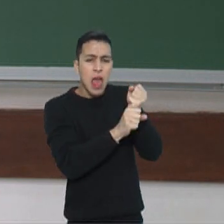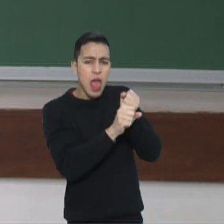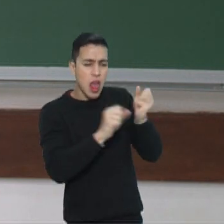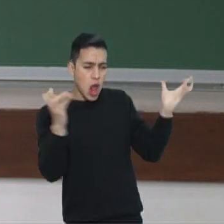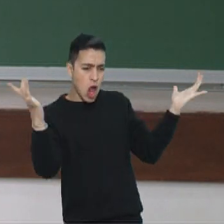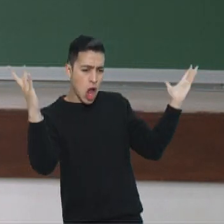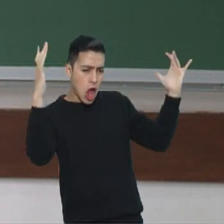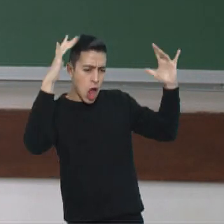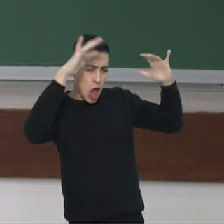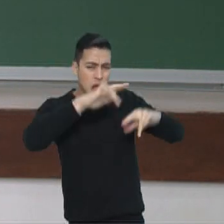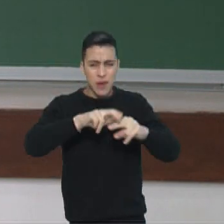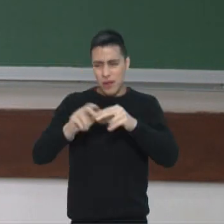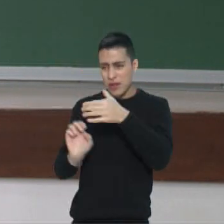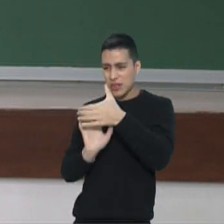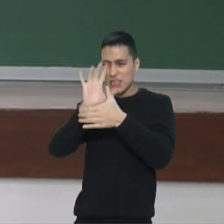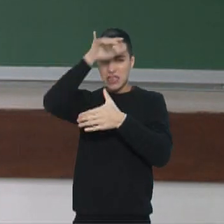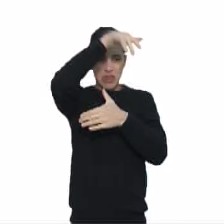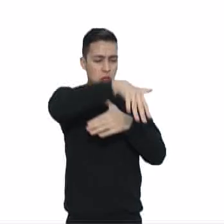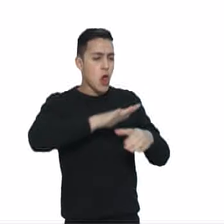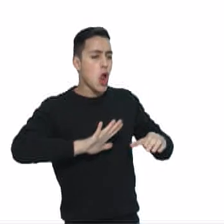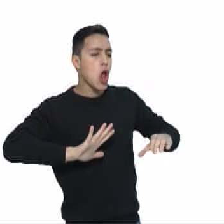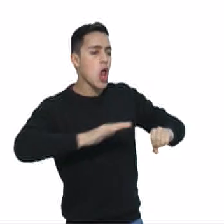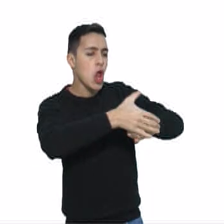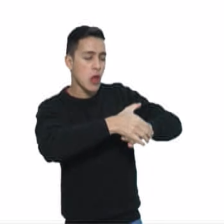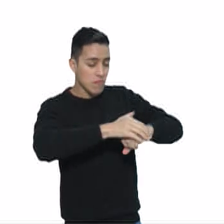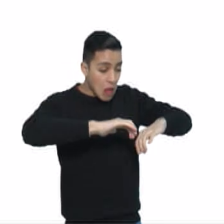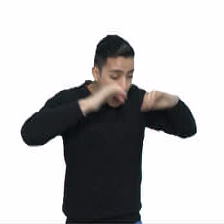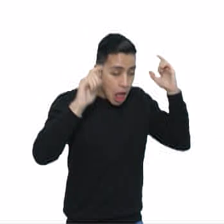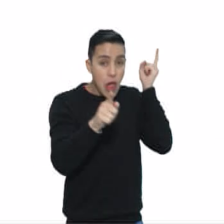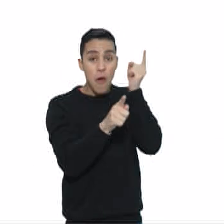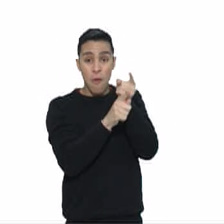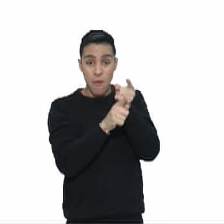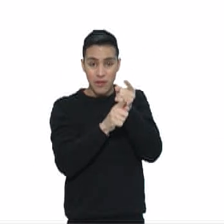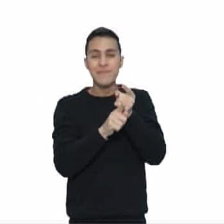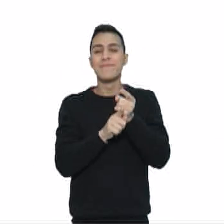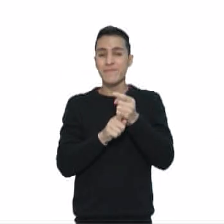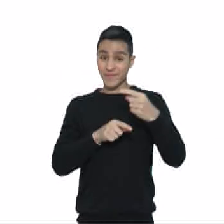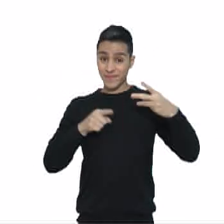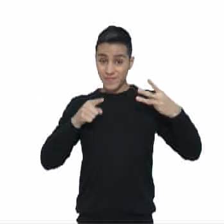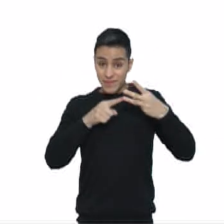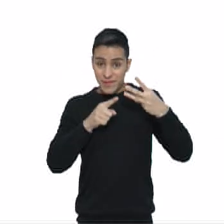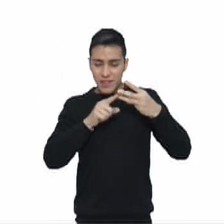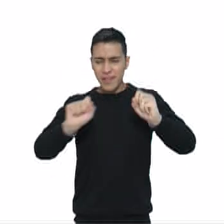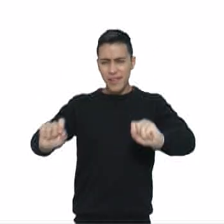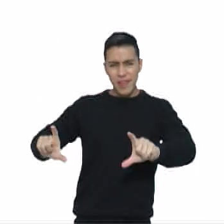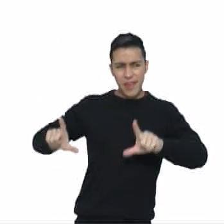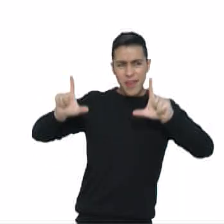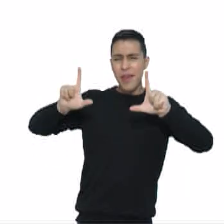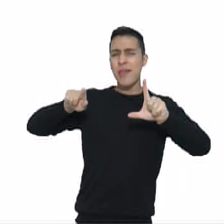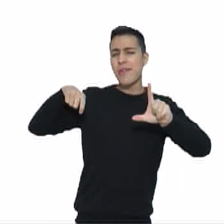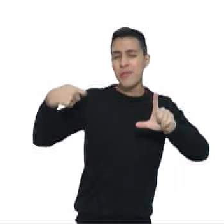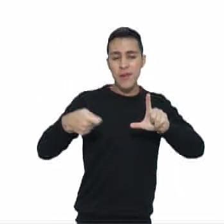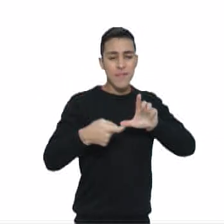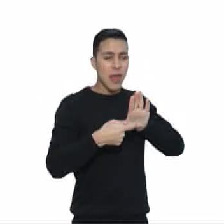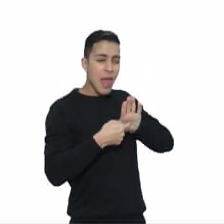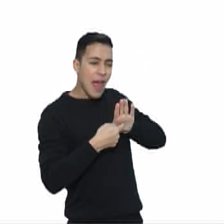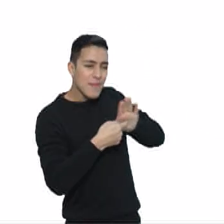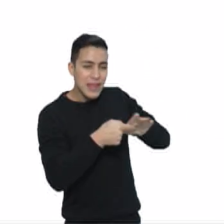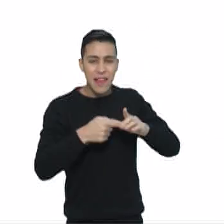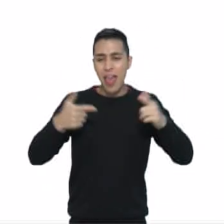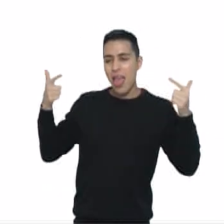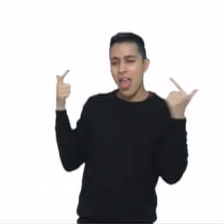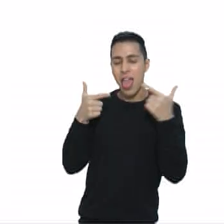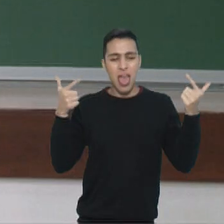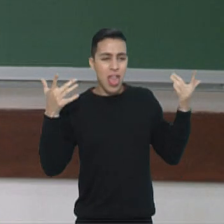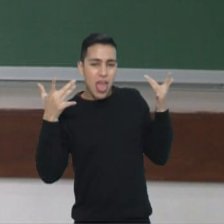da erupção do Vesúvio. E a imagem 3 é uma imagem sobre espetáculos e diversões no Império